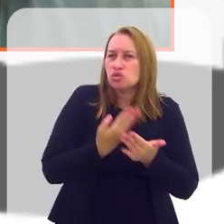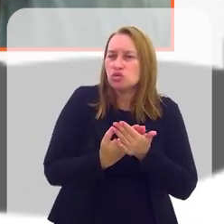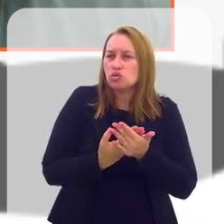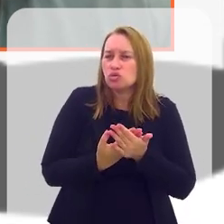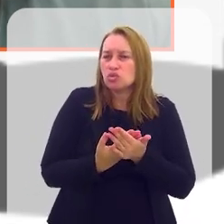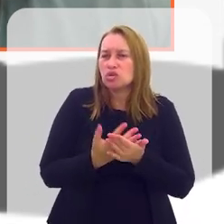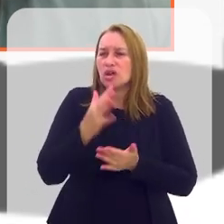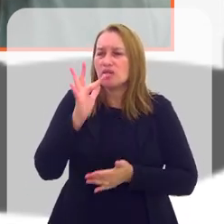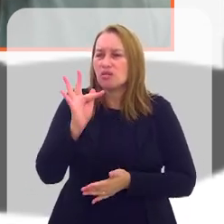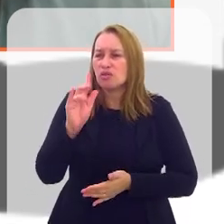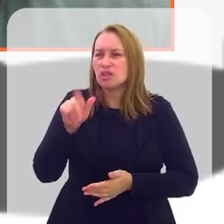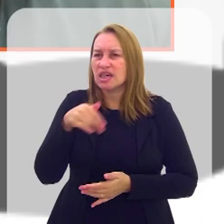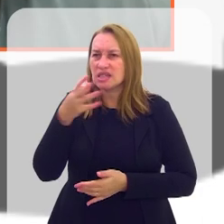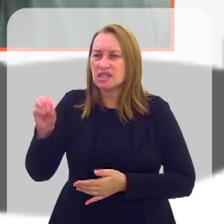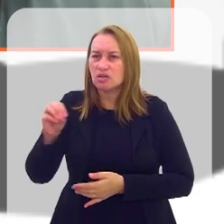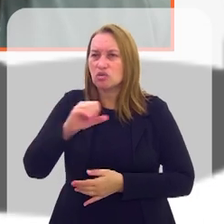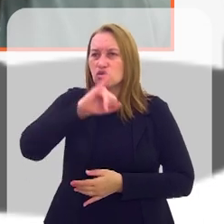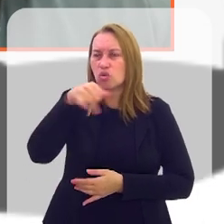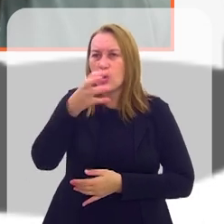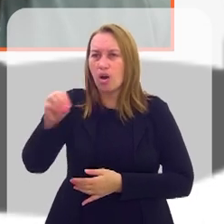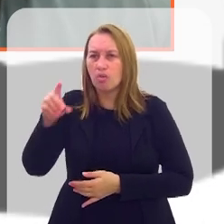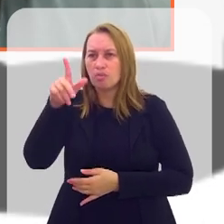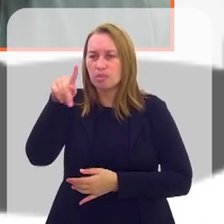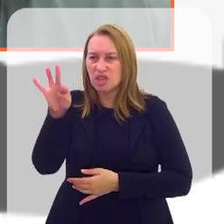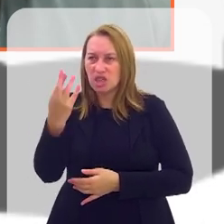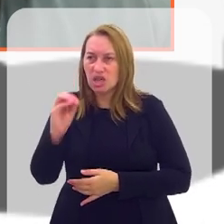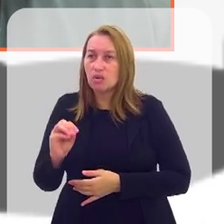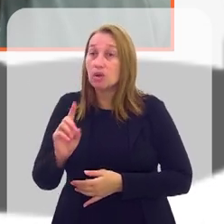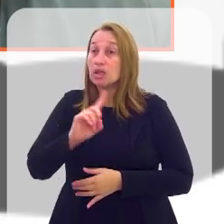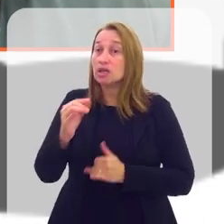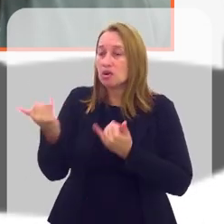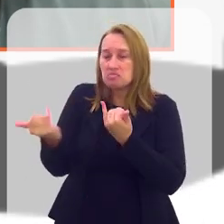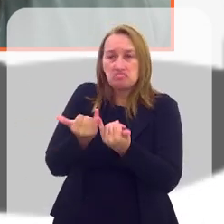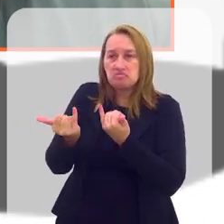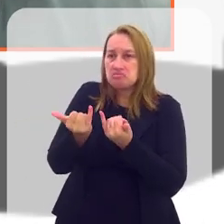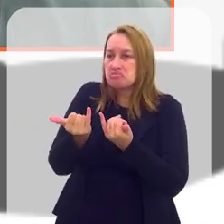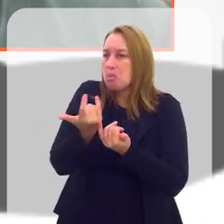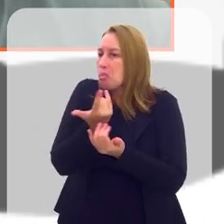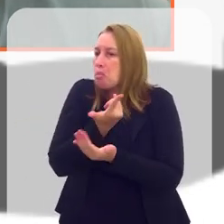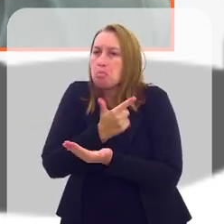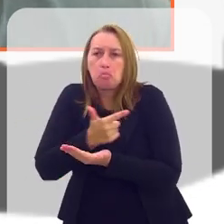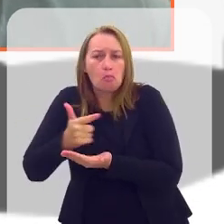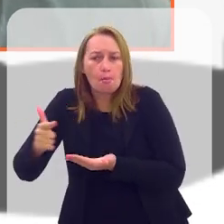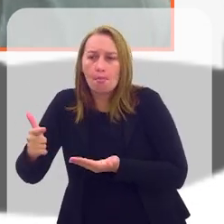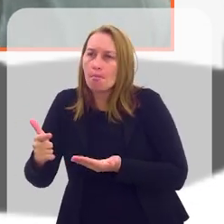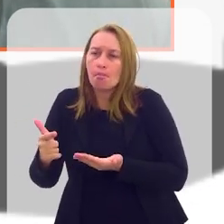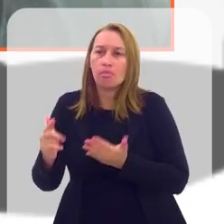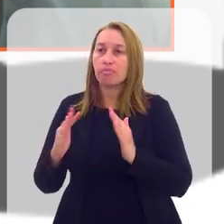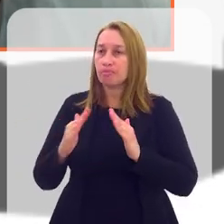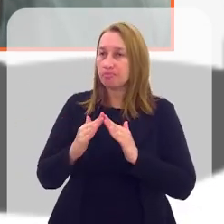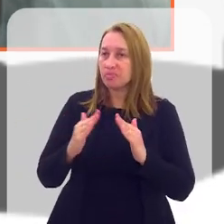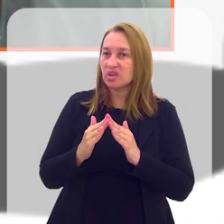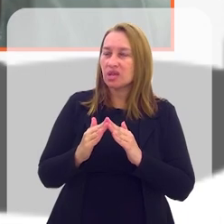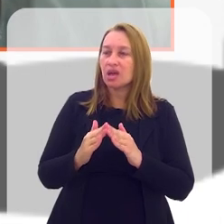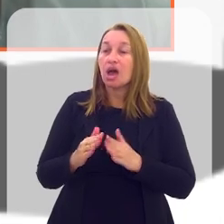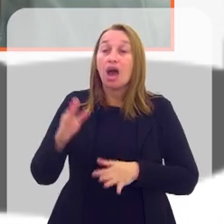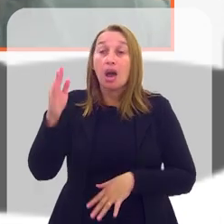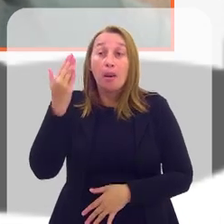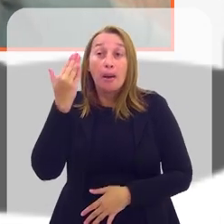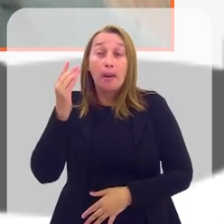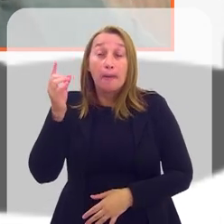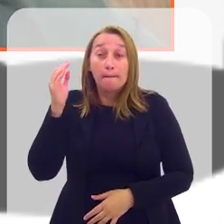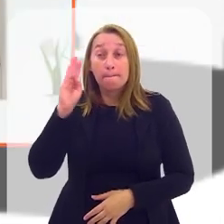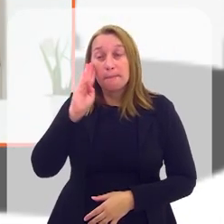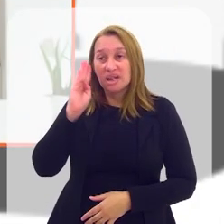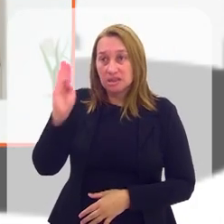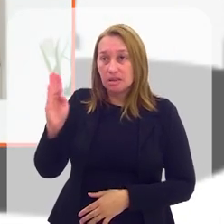estudo da Fundação João Pinheiro, o Censo 2022 do IBGE não divulgou ainda os dados completos relativos à moradia. Uma das